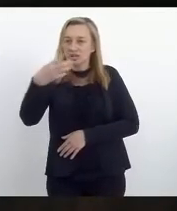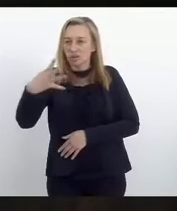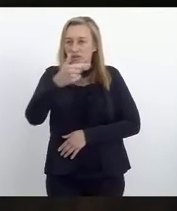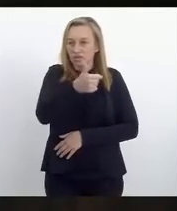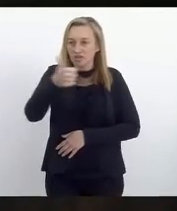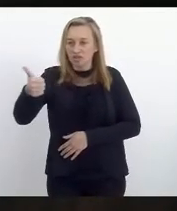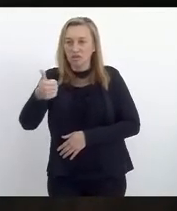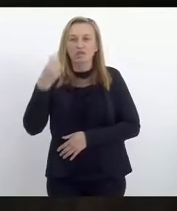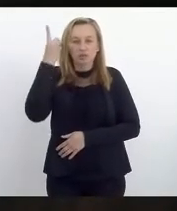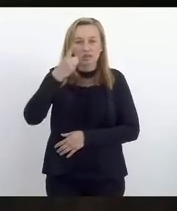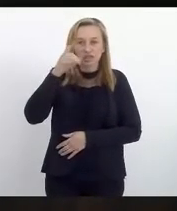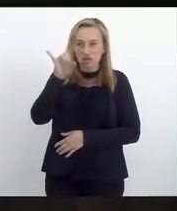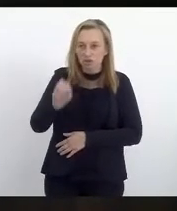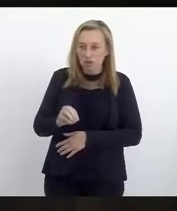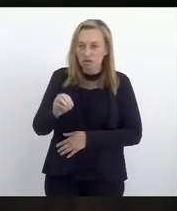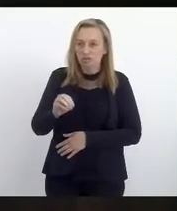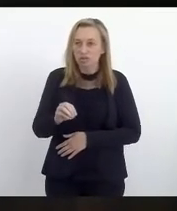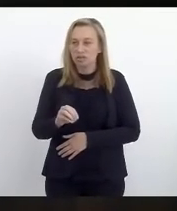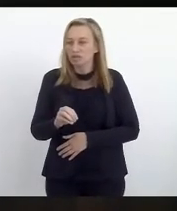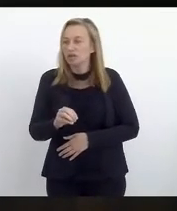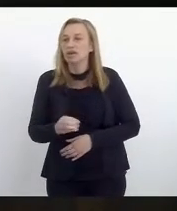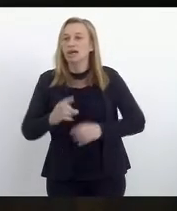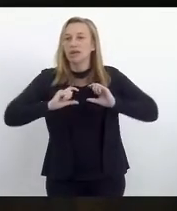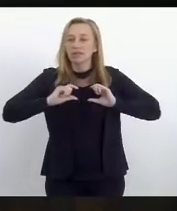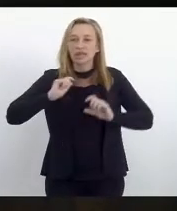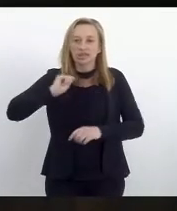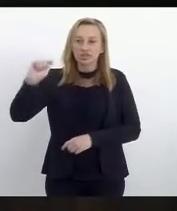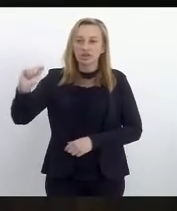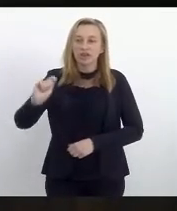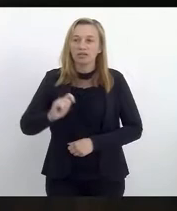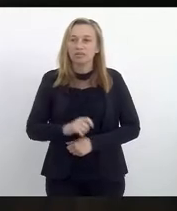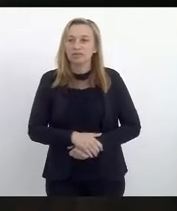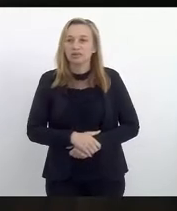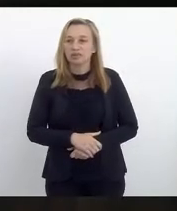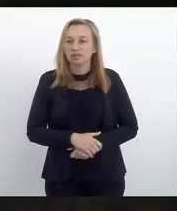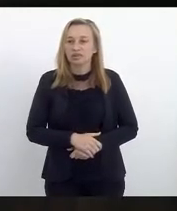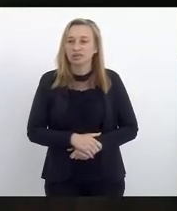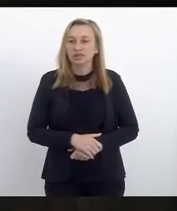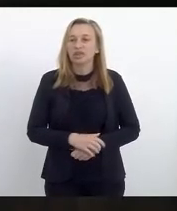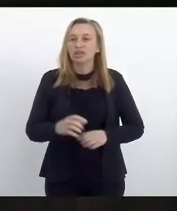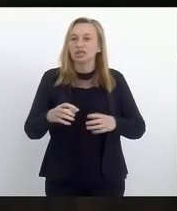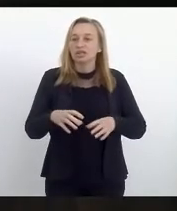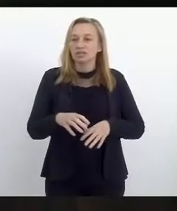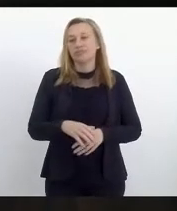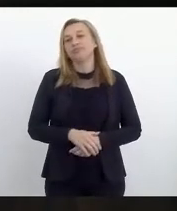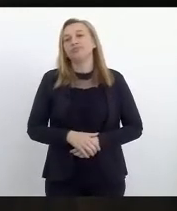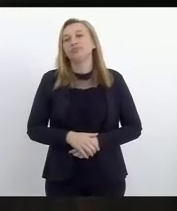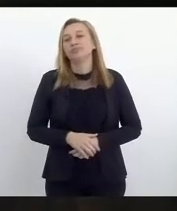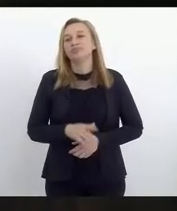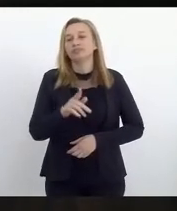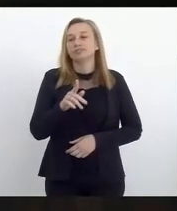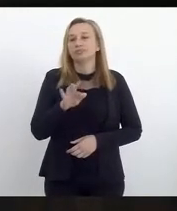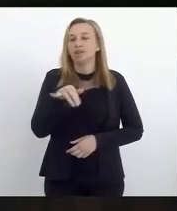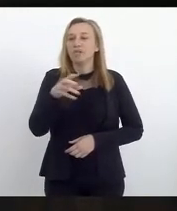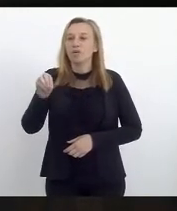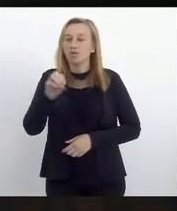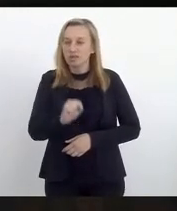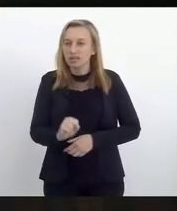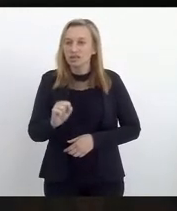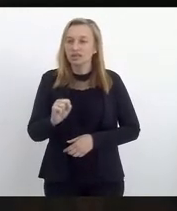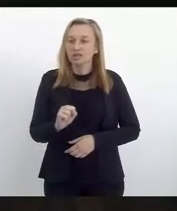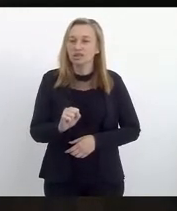724/2021, de autoria do deputado Dionísio Lins, que concede a medalha e o diploma Barbosa Lima Sobrinho ao excelentíssimo